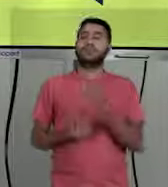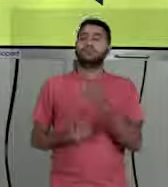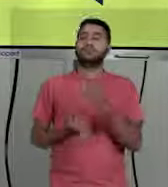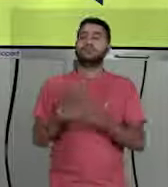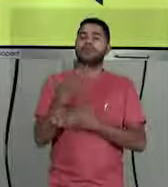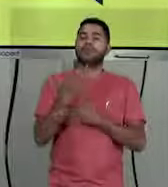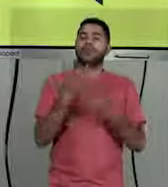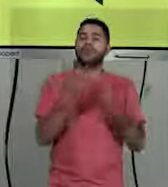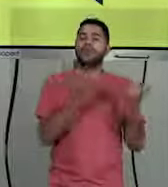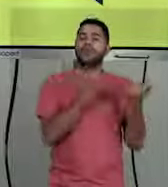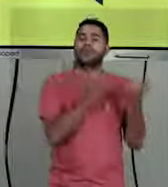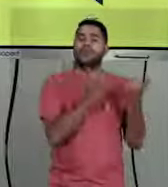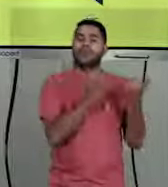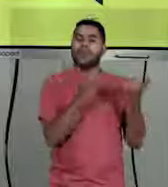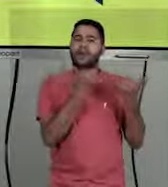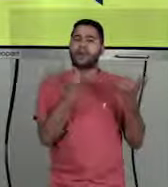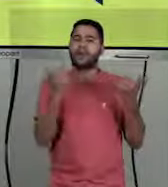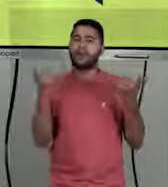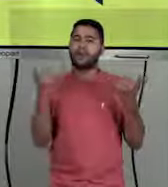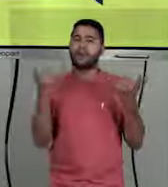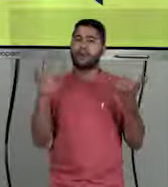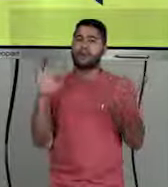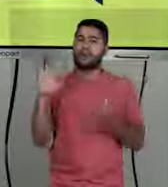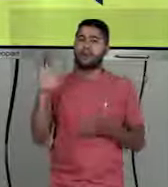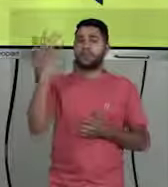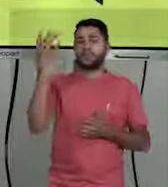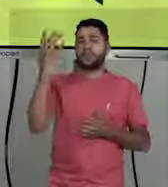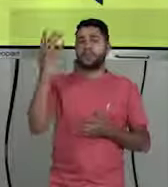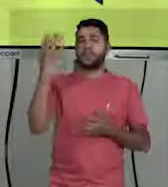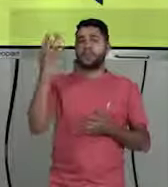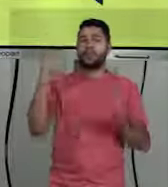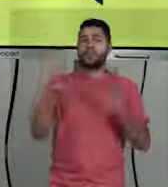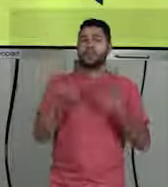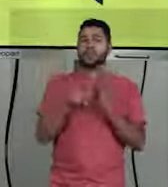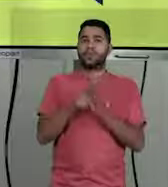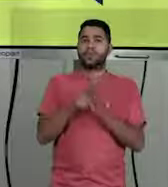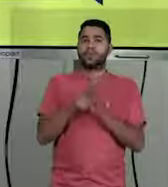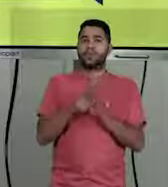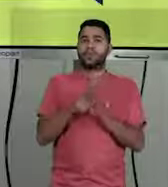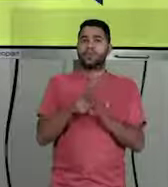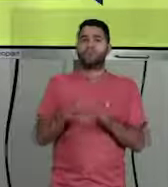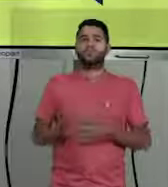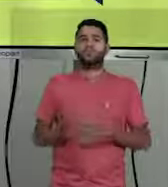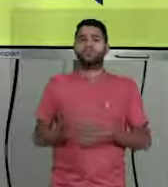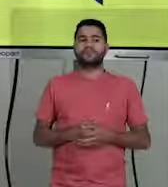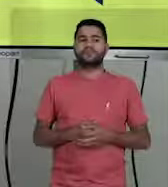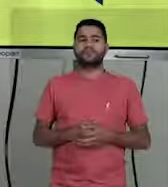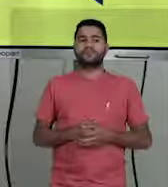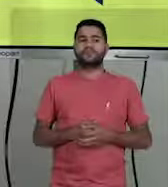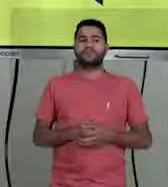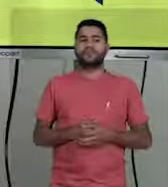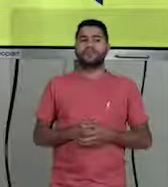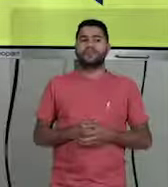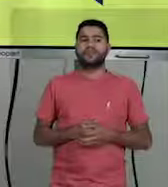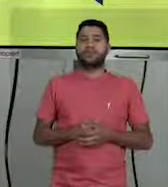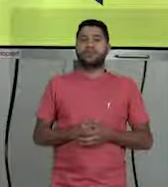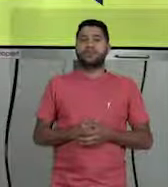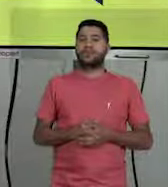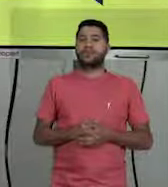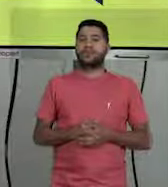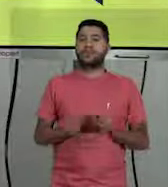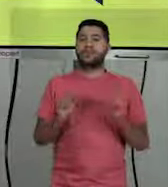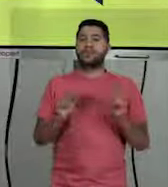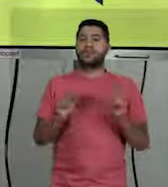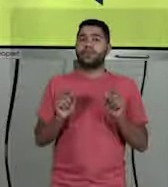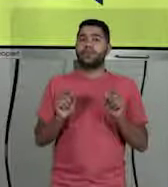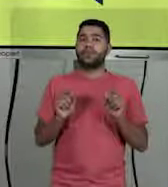uma corrente elétrica, quando ocorre, então, essa passagem dos elétrons. E quando eles são colocados em